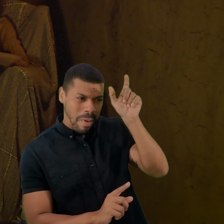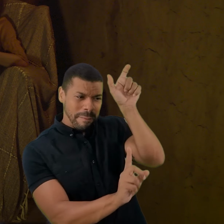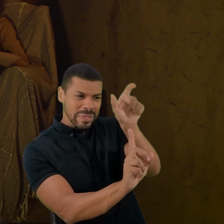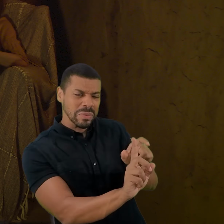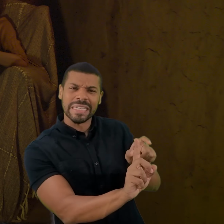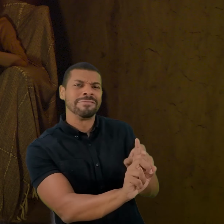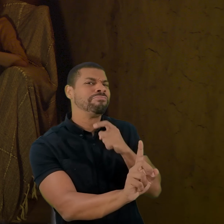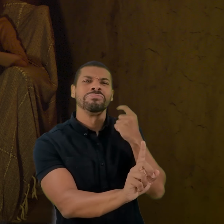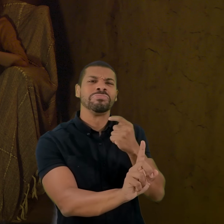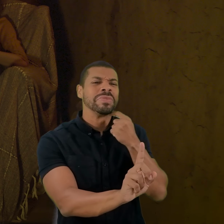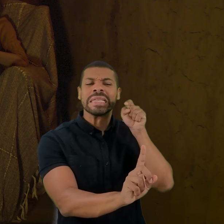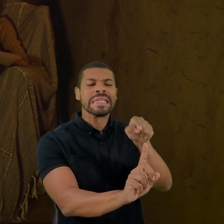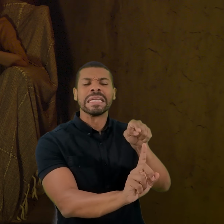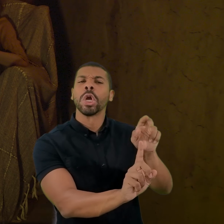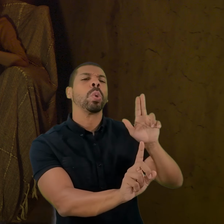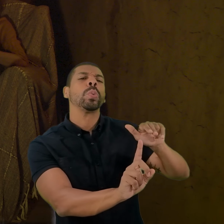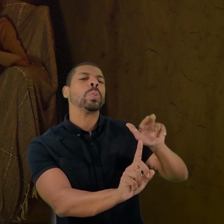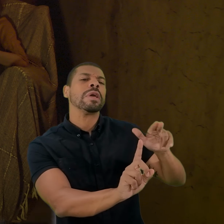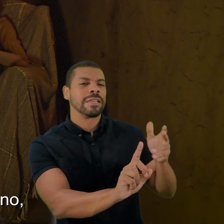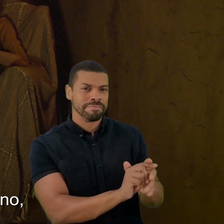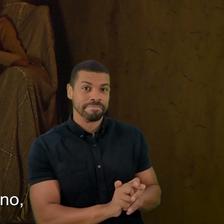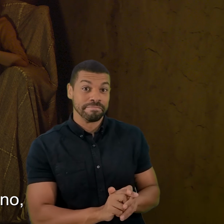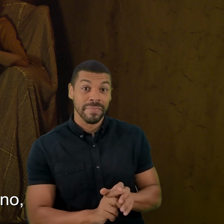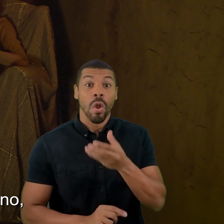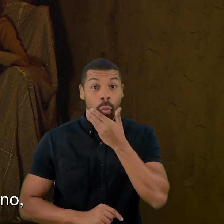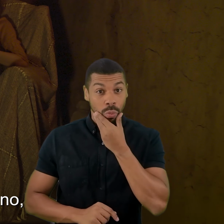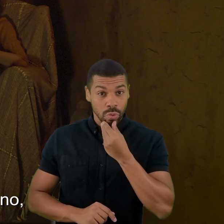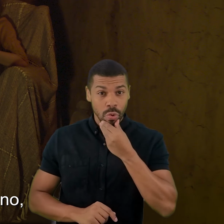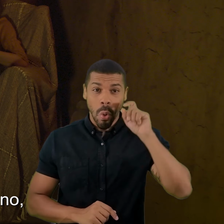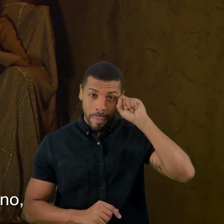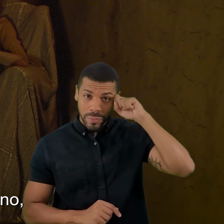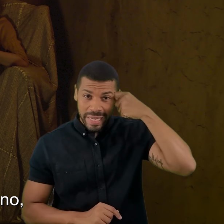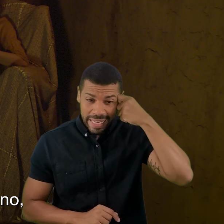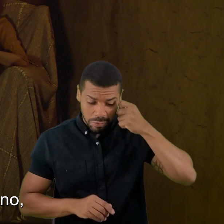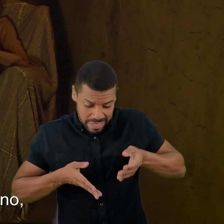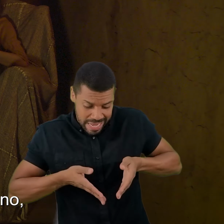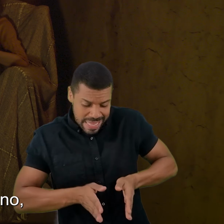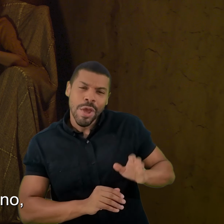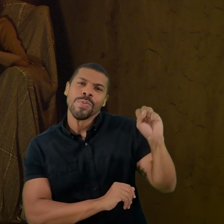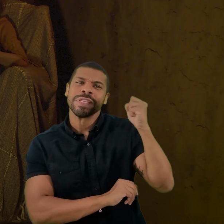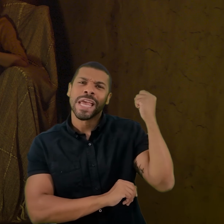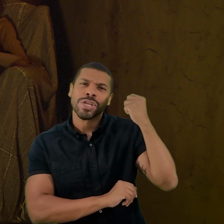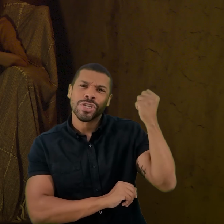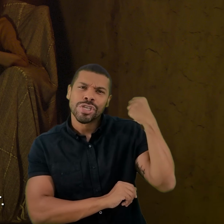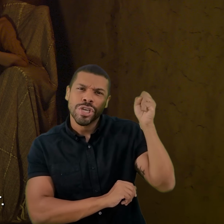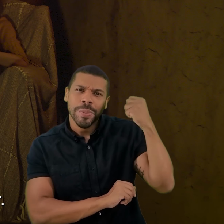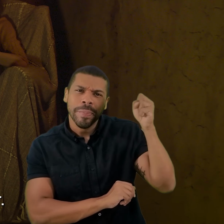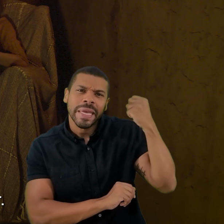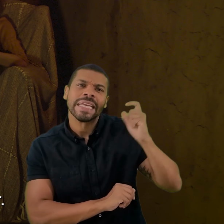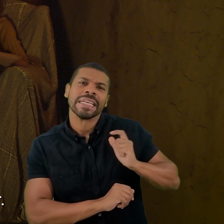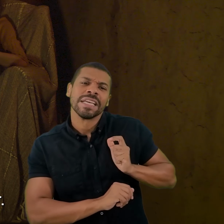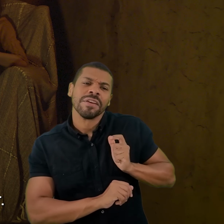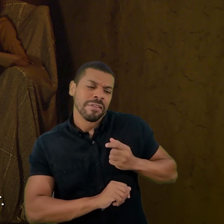Bispo foi um incompreendido nesse mundo, amiga. Ele foi um homem negro, sergipano,